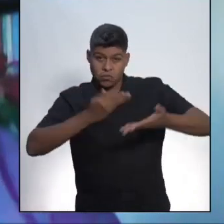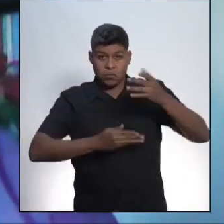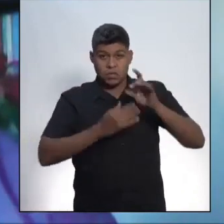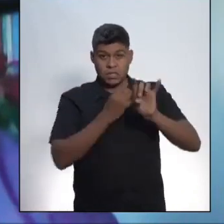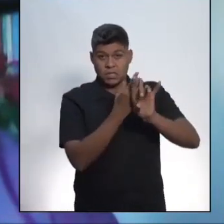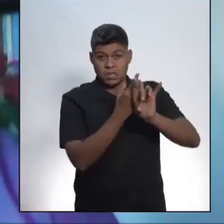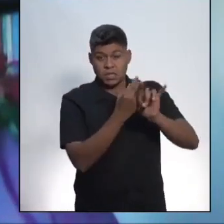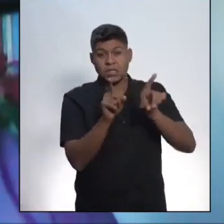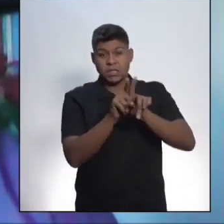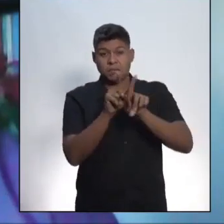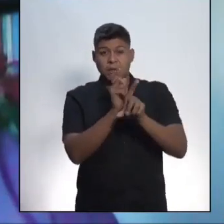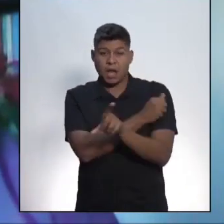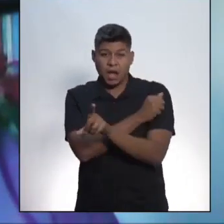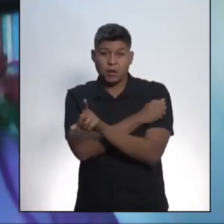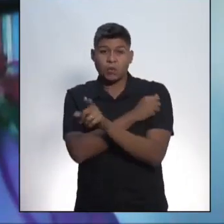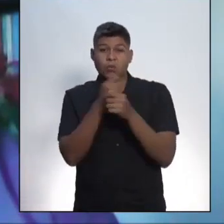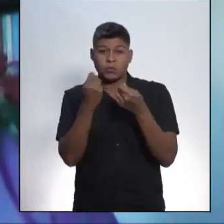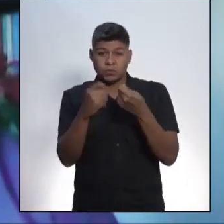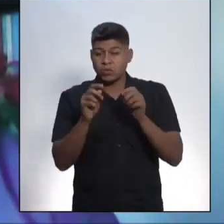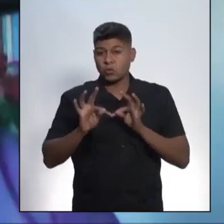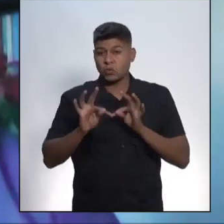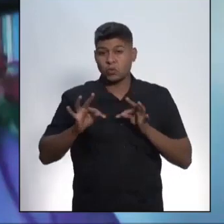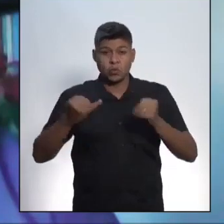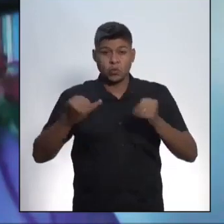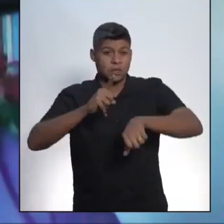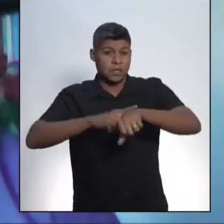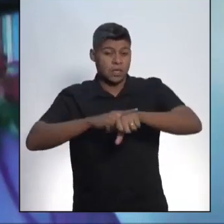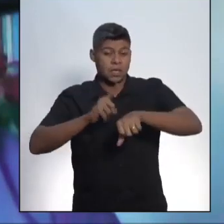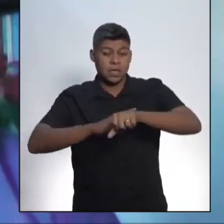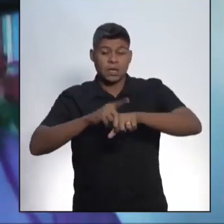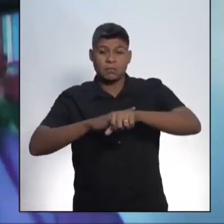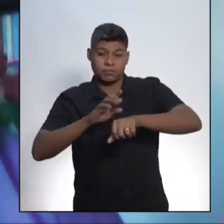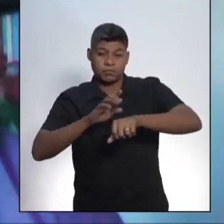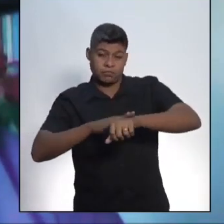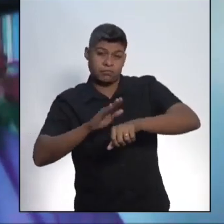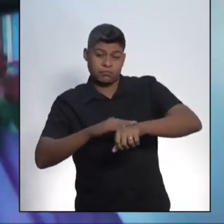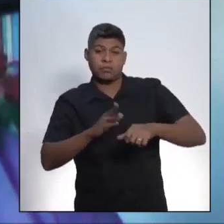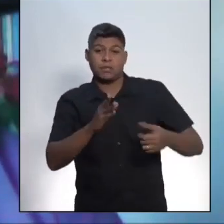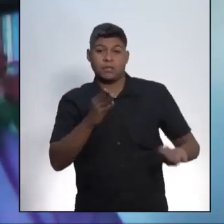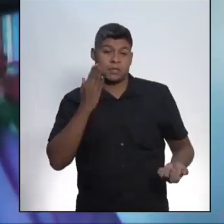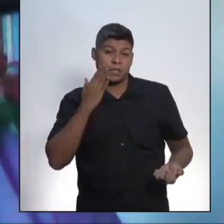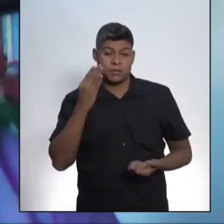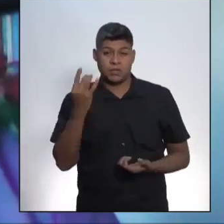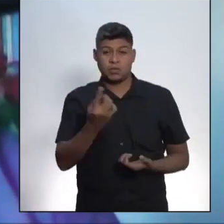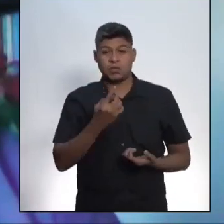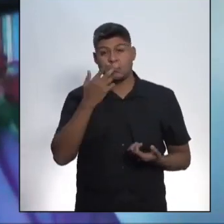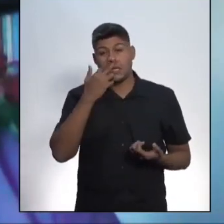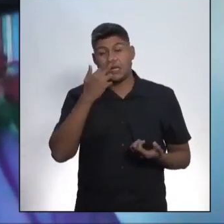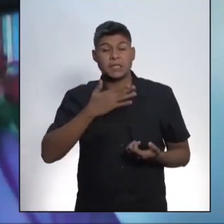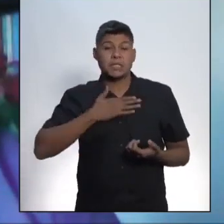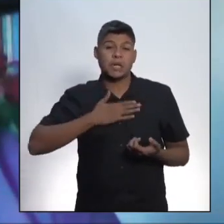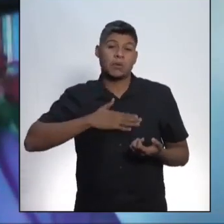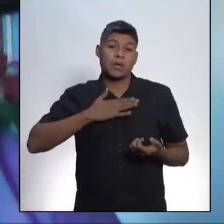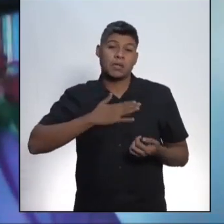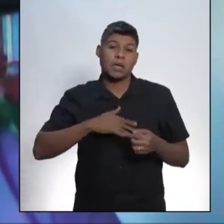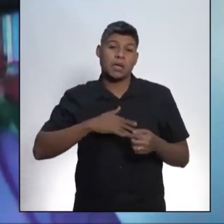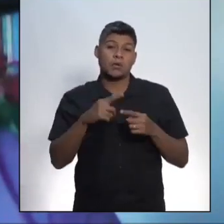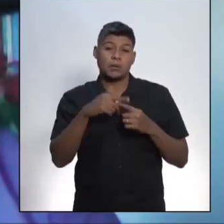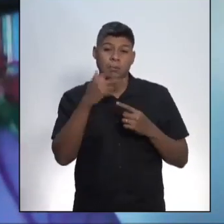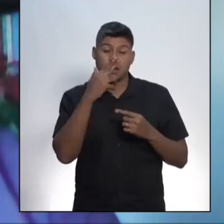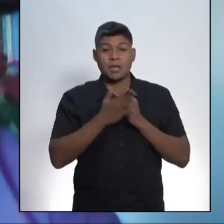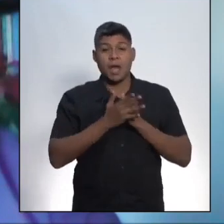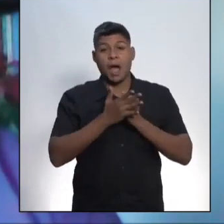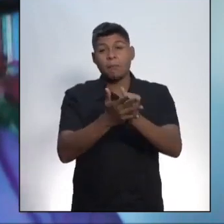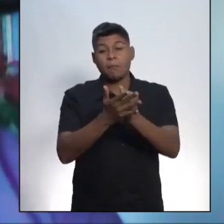inclusive alunos que têm necessidade em todos os tempos, todas as épocas, a gente fica com uma certa tranquilidade quando sente esse